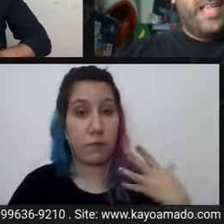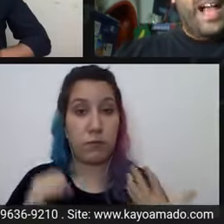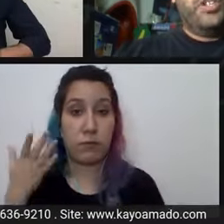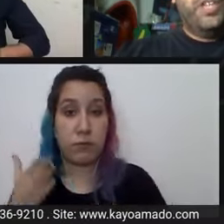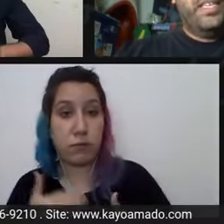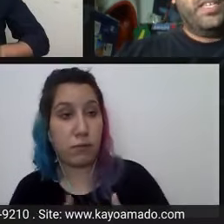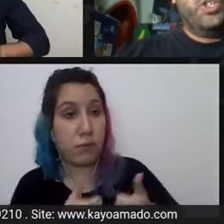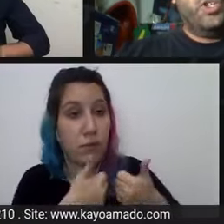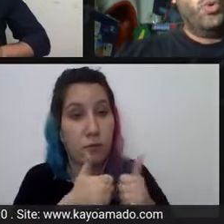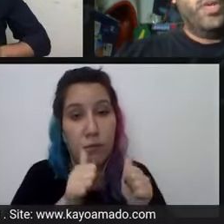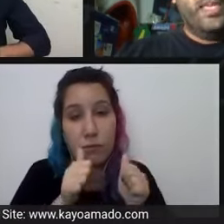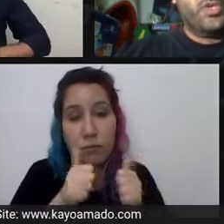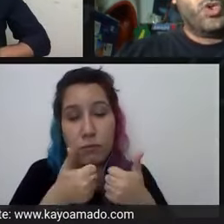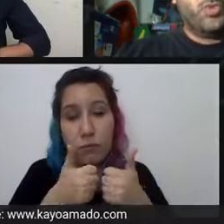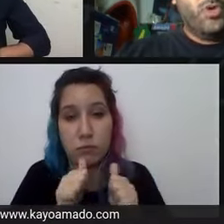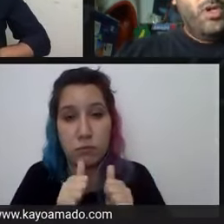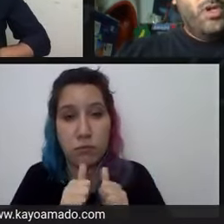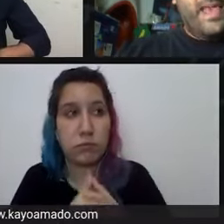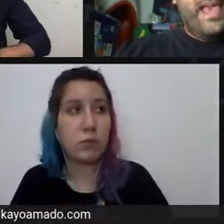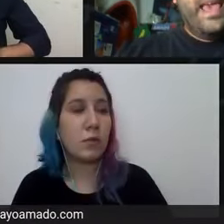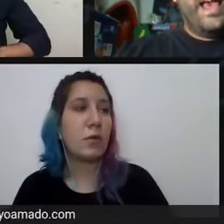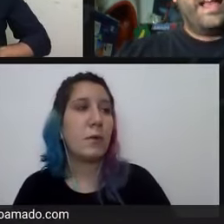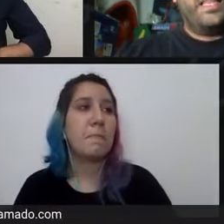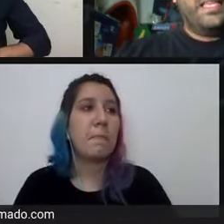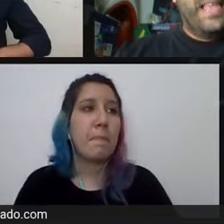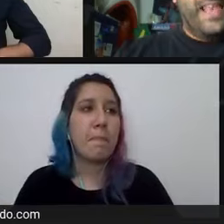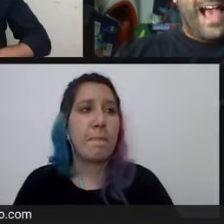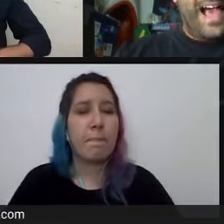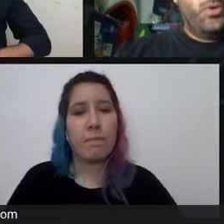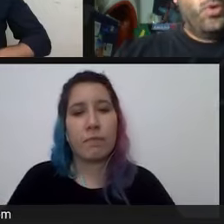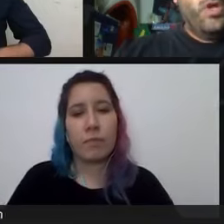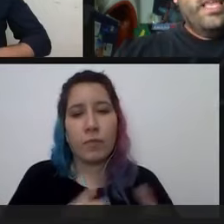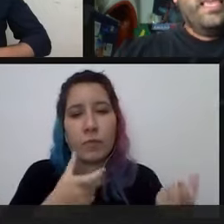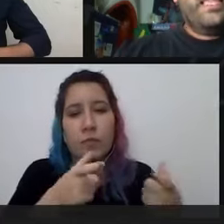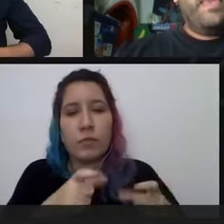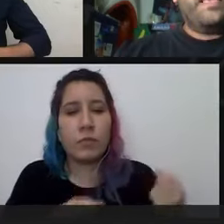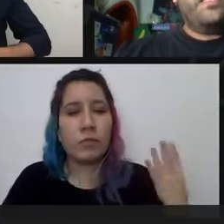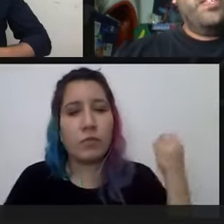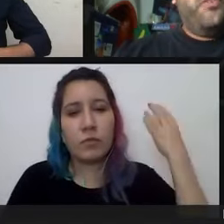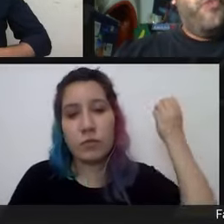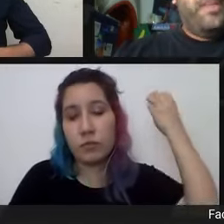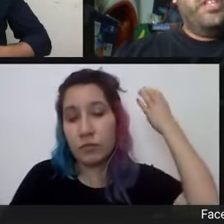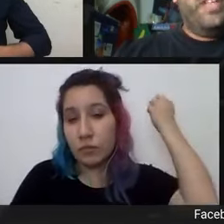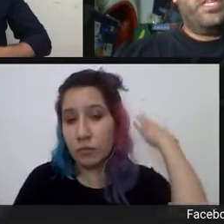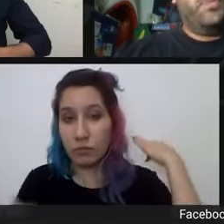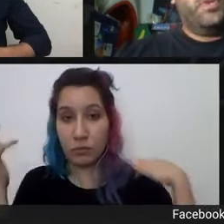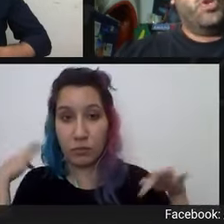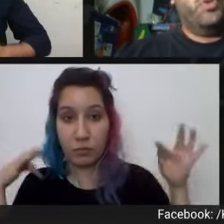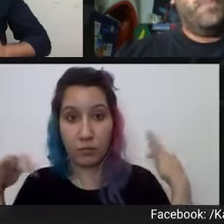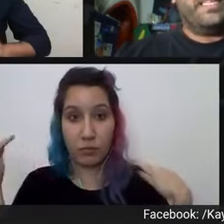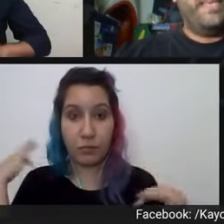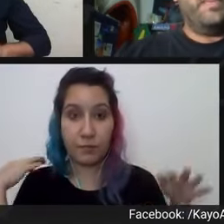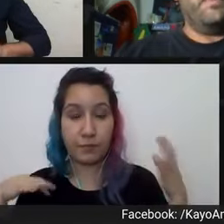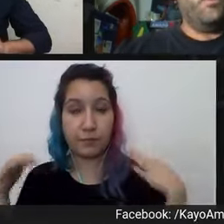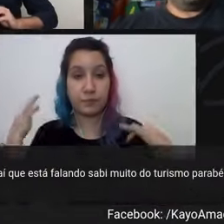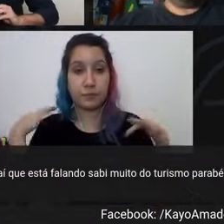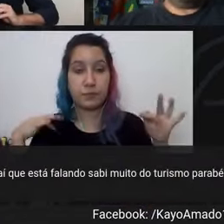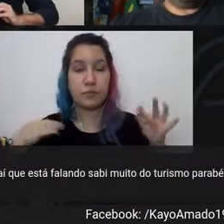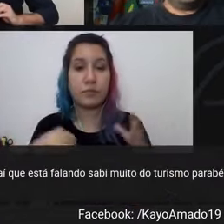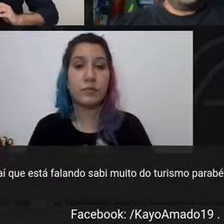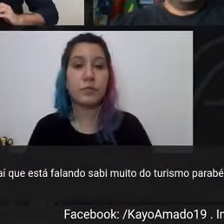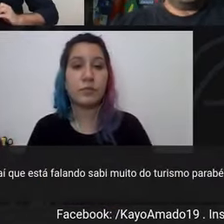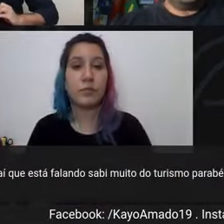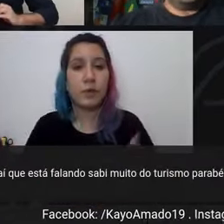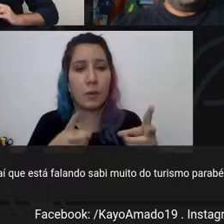transportes, agências de turismo, né, artesanato, e também, às vezes, de forma indireta, as pessoas não percebem. Por exemplo, uma pessoa que